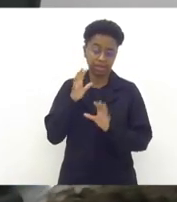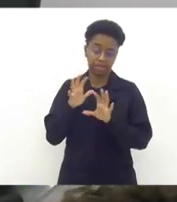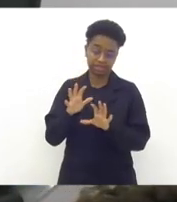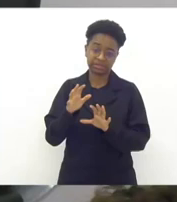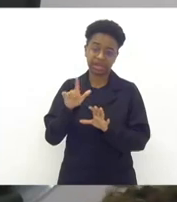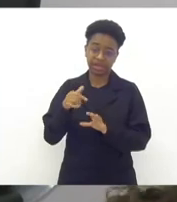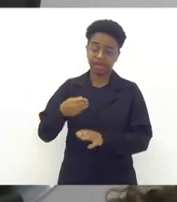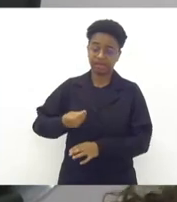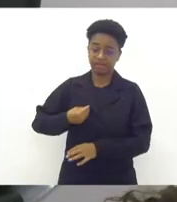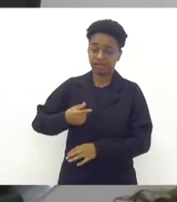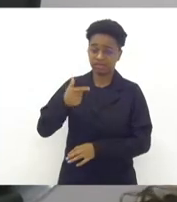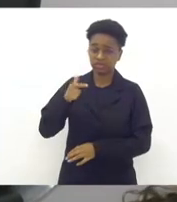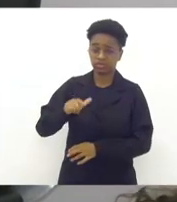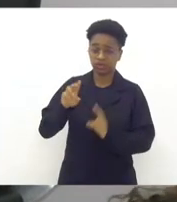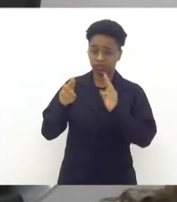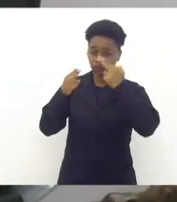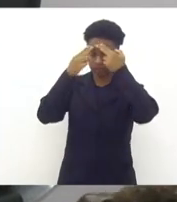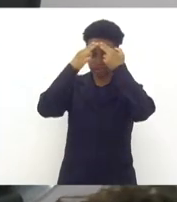um drama,